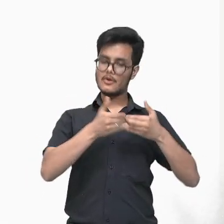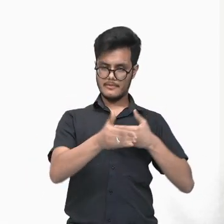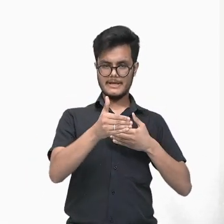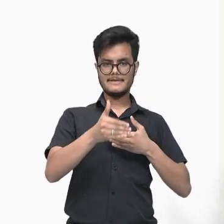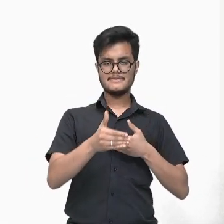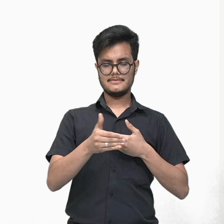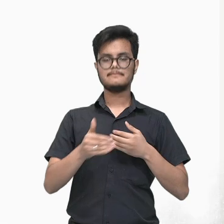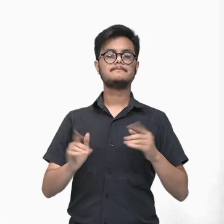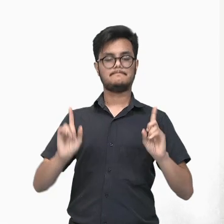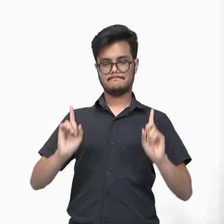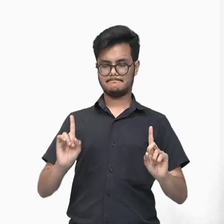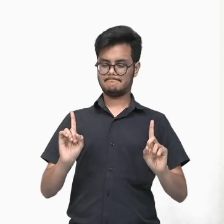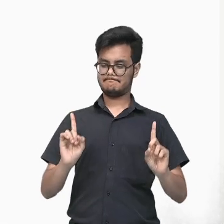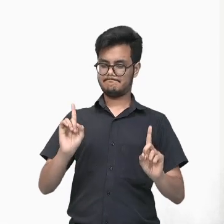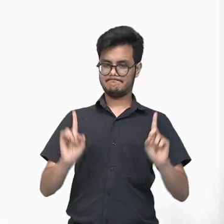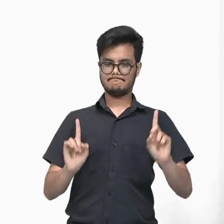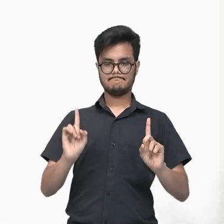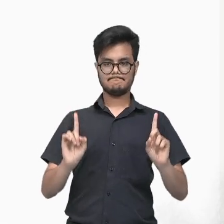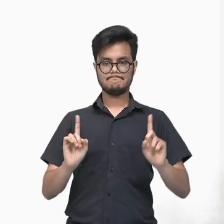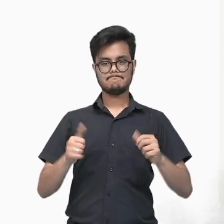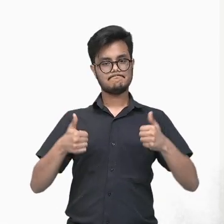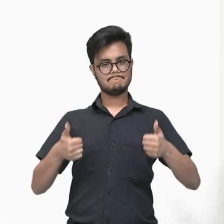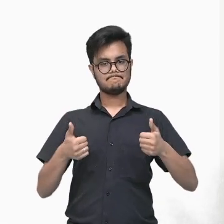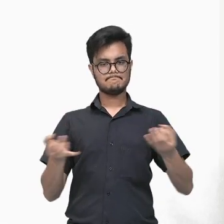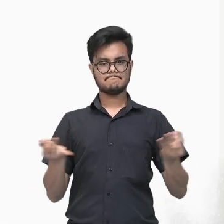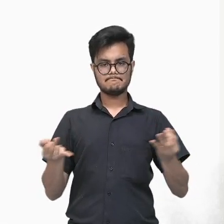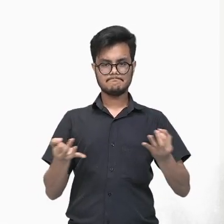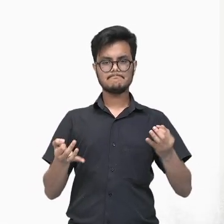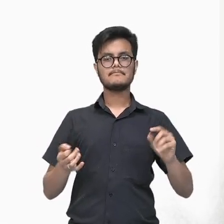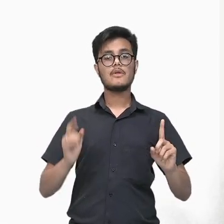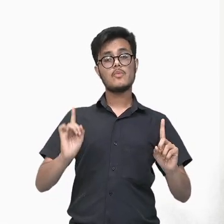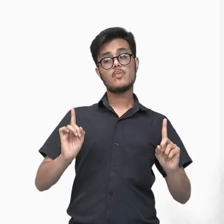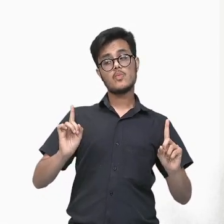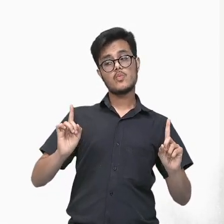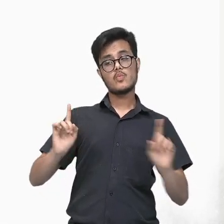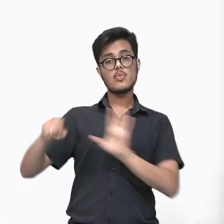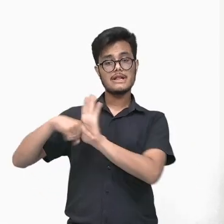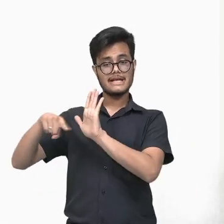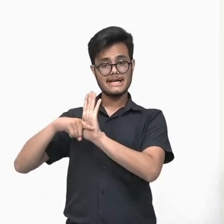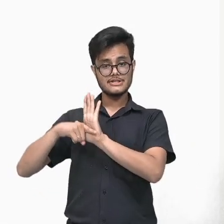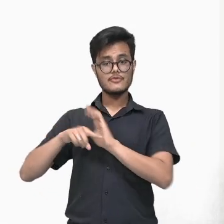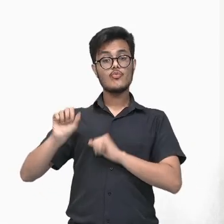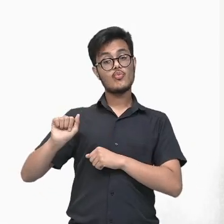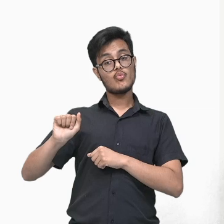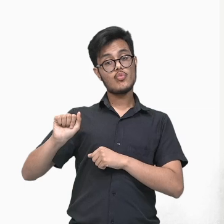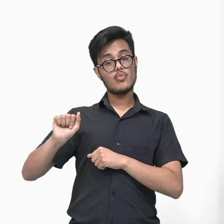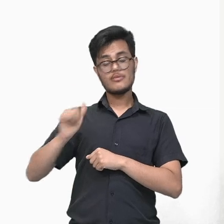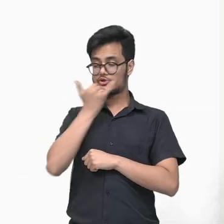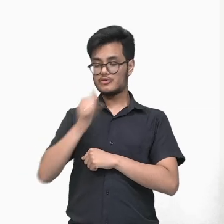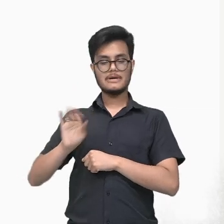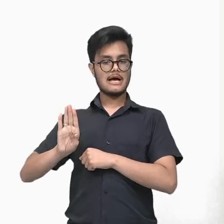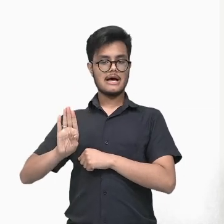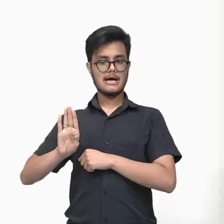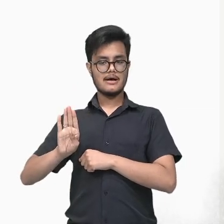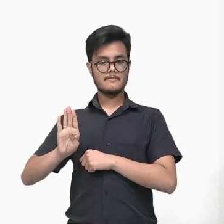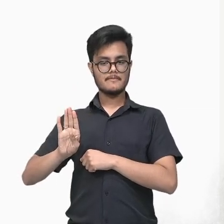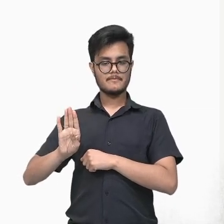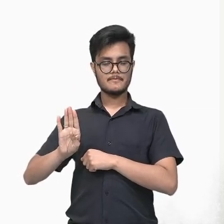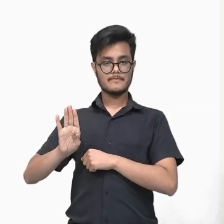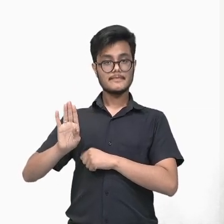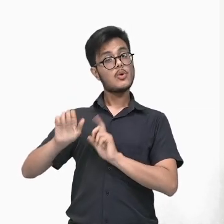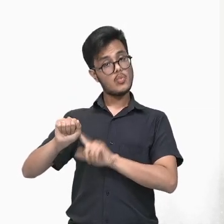iniciais dos corpos condutores, um eletrizado, o indutor, e o outro neutro, o